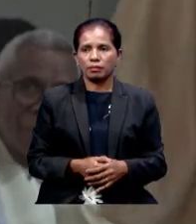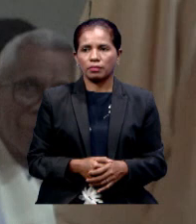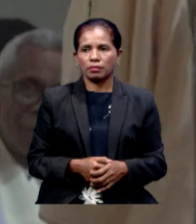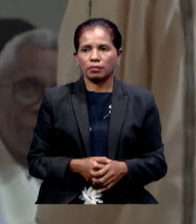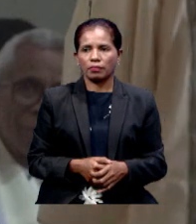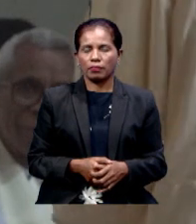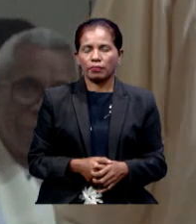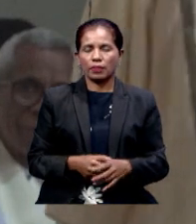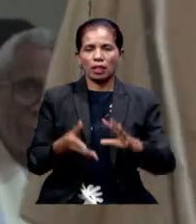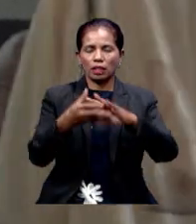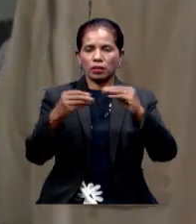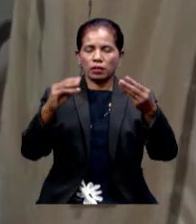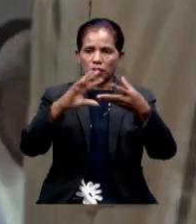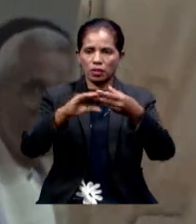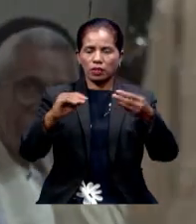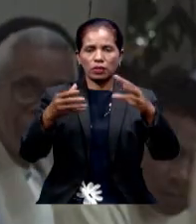História,